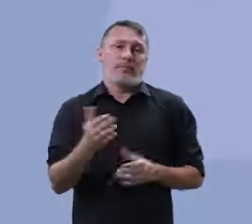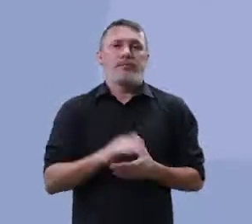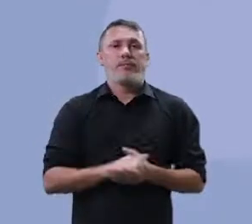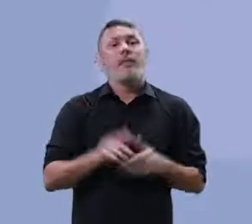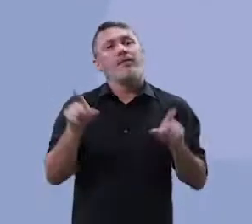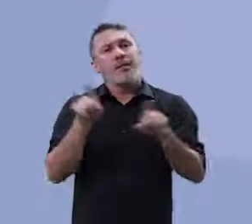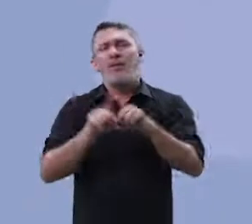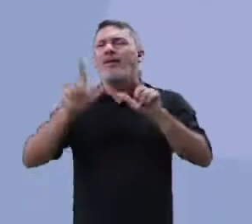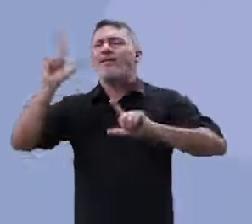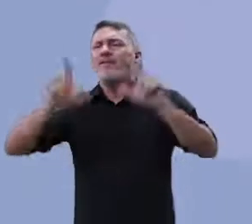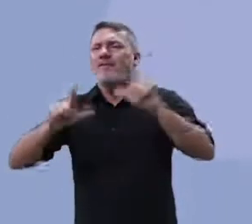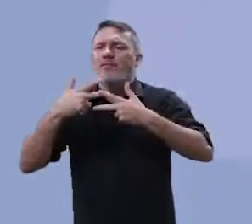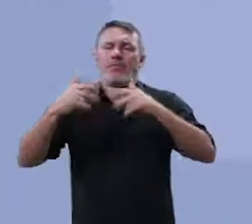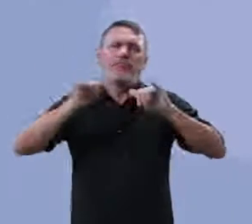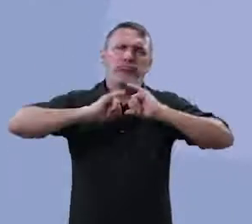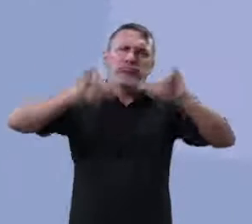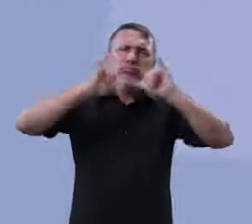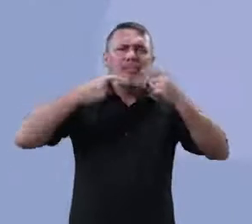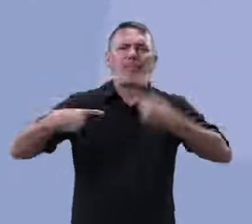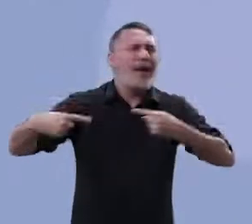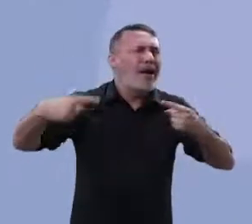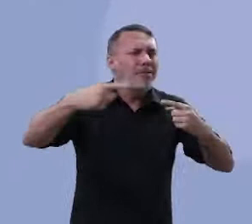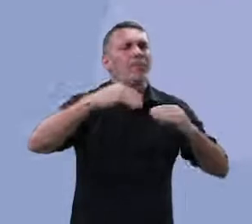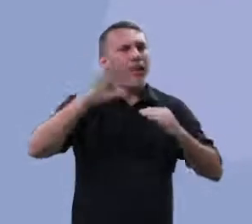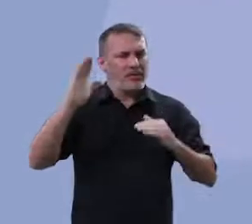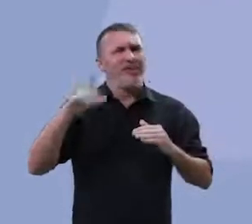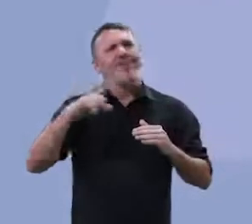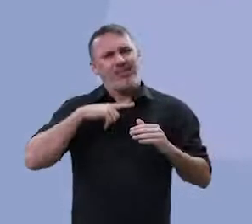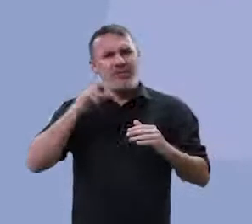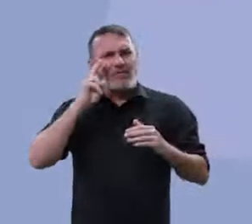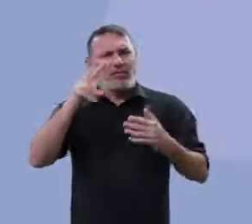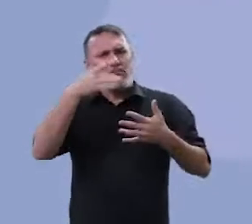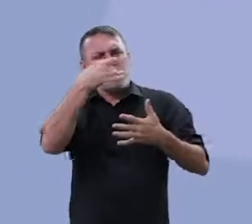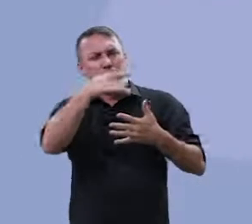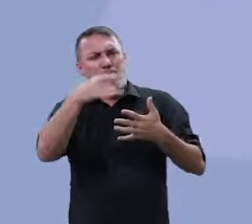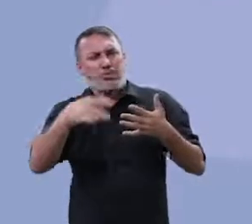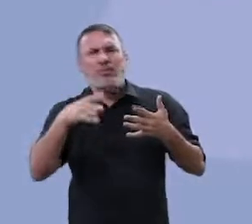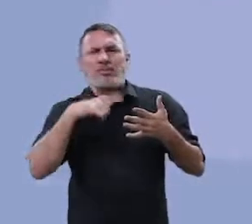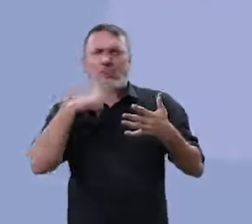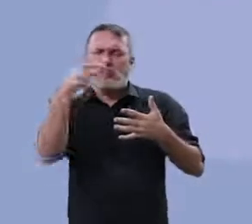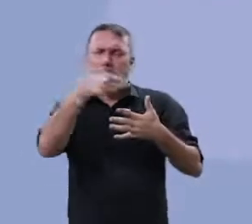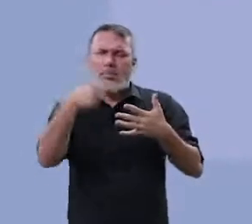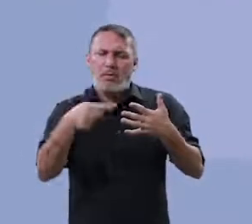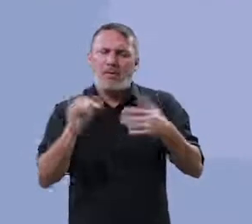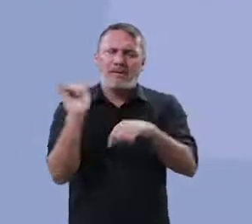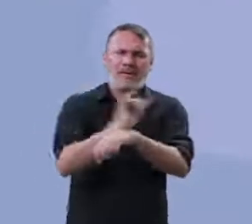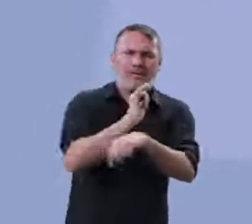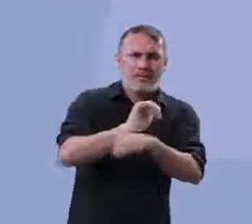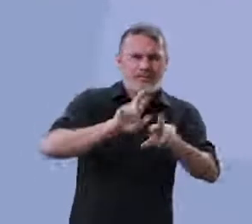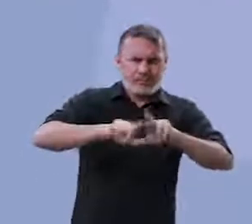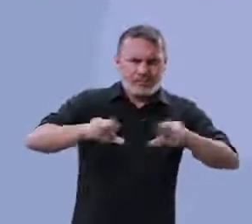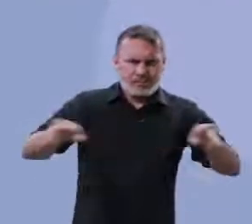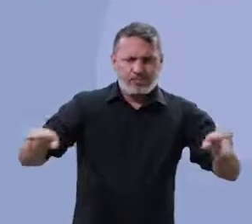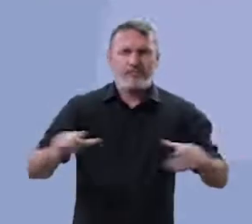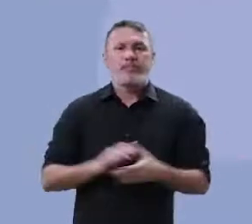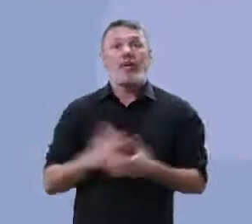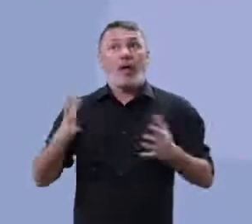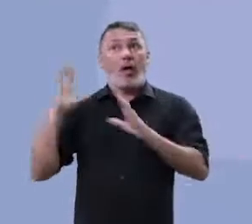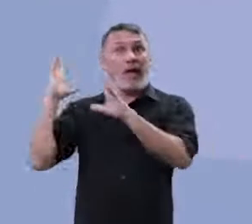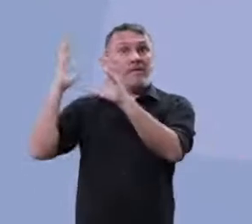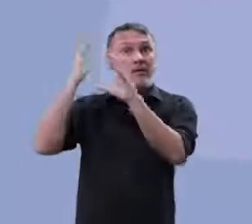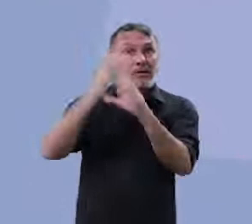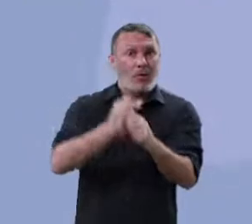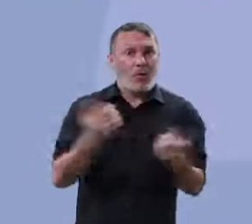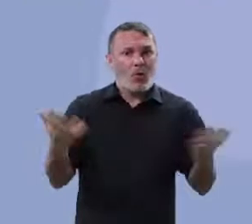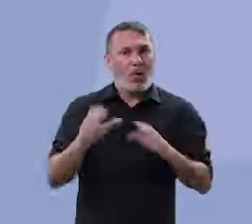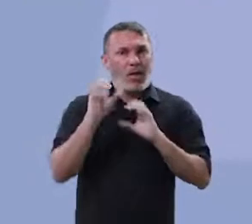E mais debates nas mídias televisivas. Então são várias estratégias que vocês podem utilizar, meu aluno. Revisando a nossa